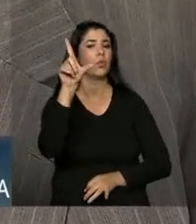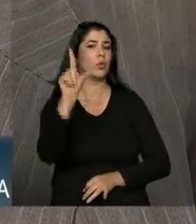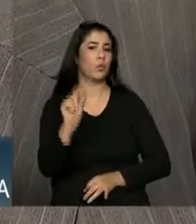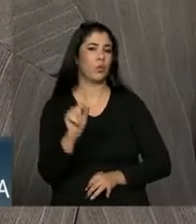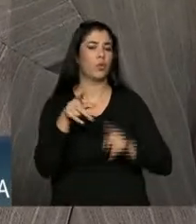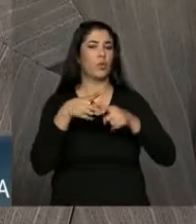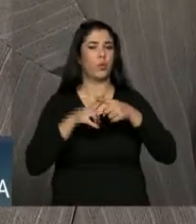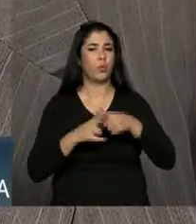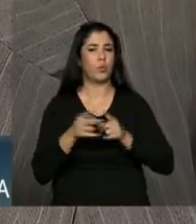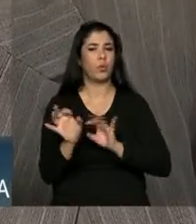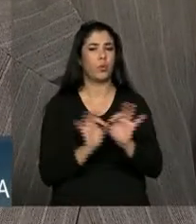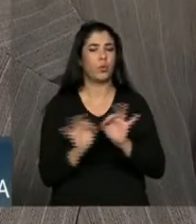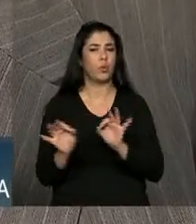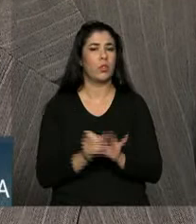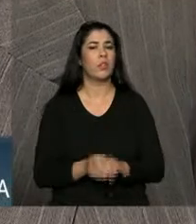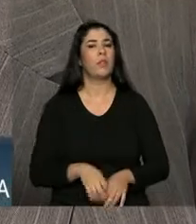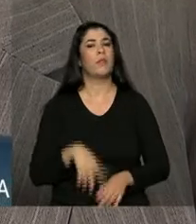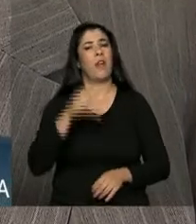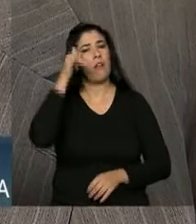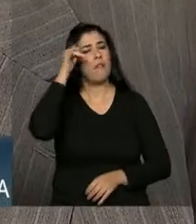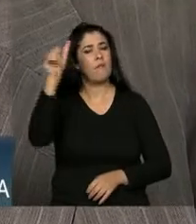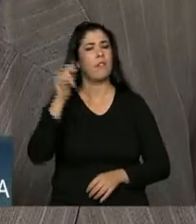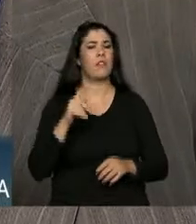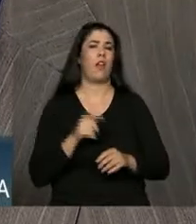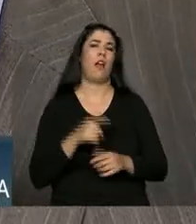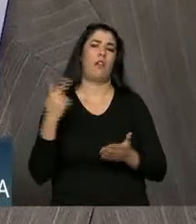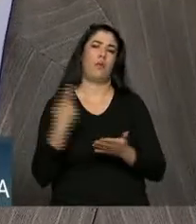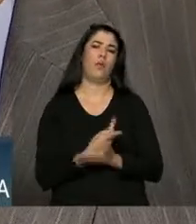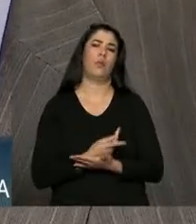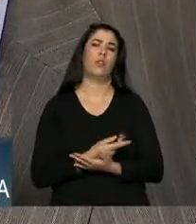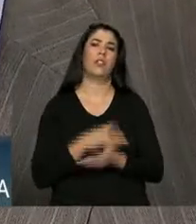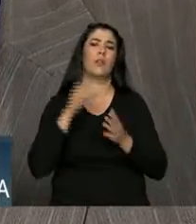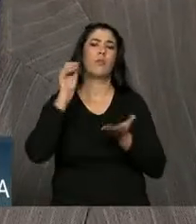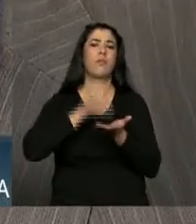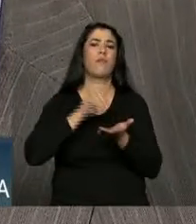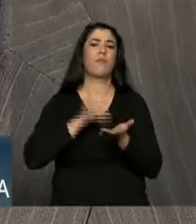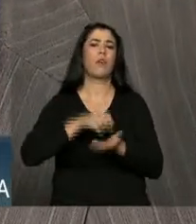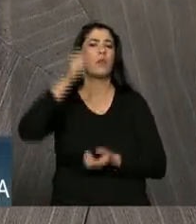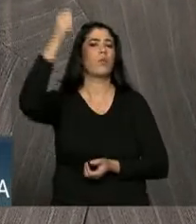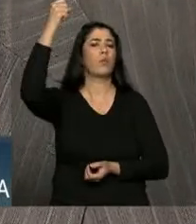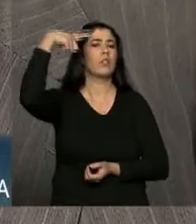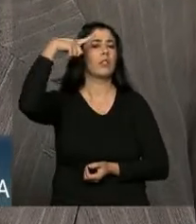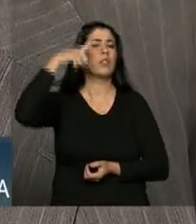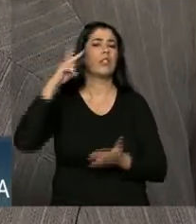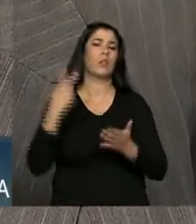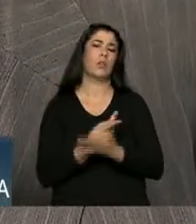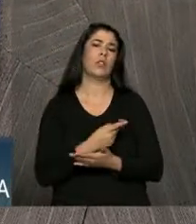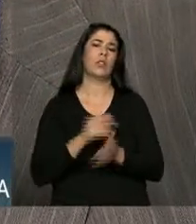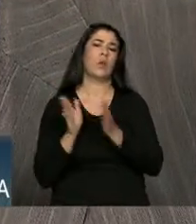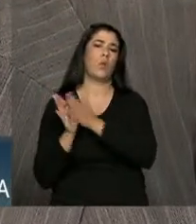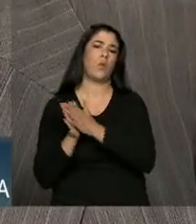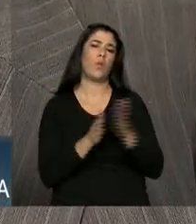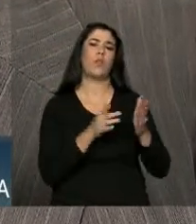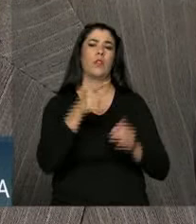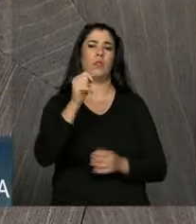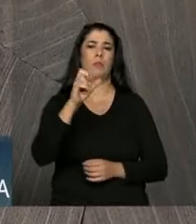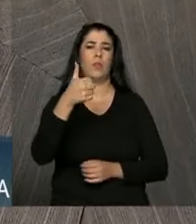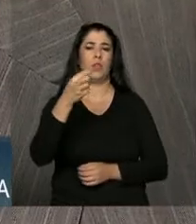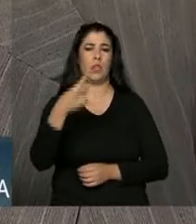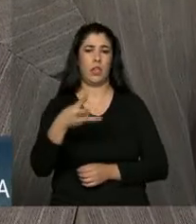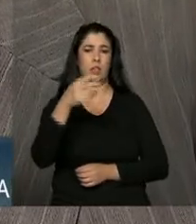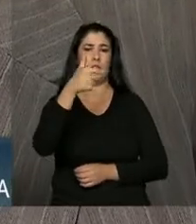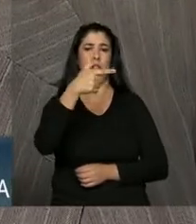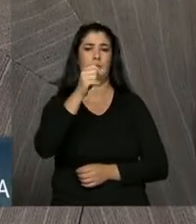crises nos ritmos hidrológicos futuros A exemplo do que aconteceu 2013 2014 2015